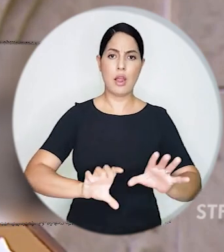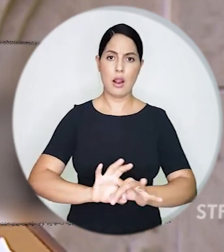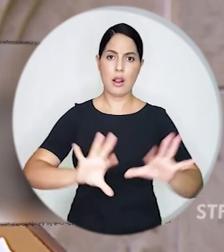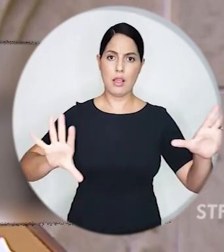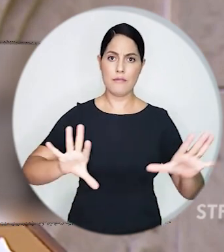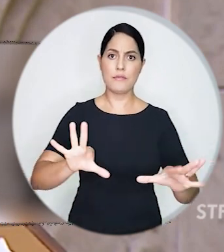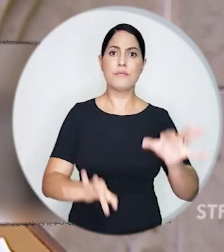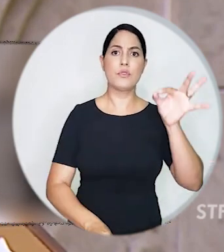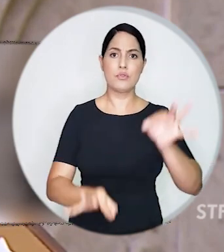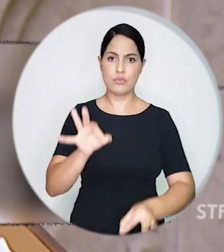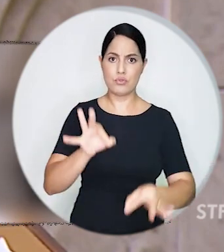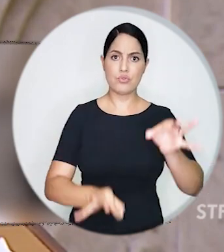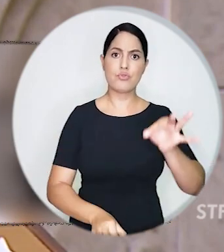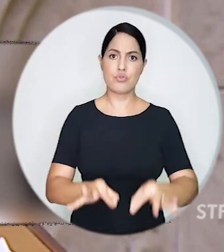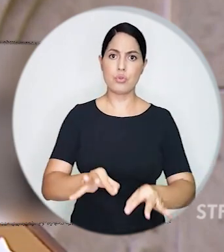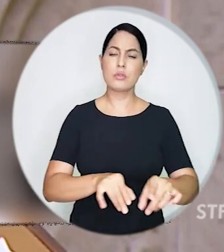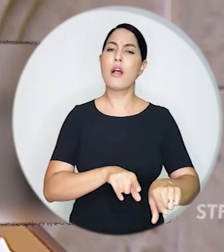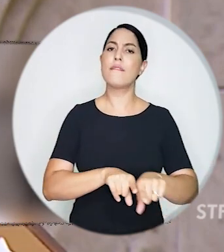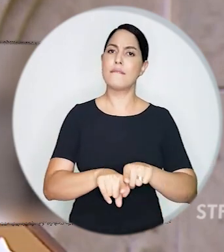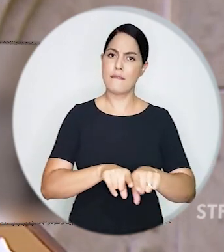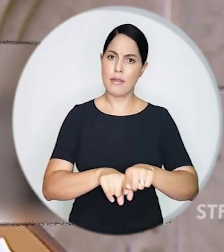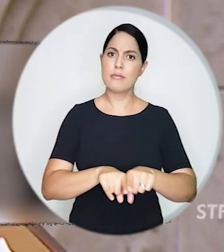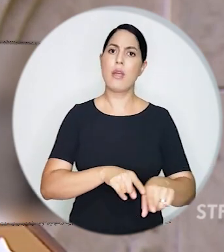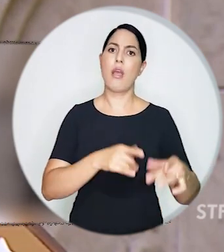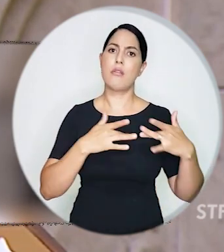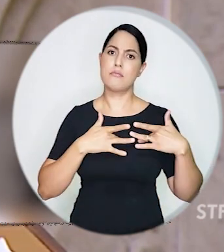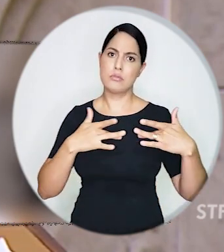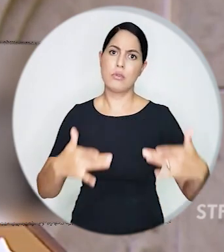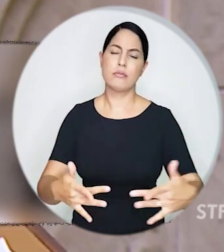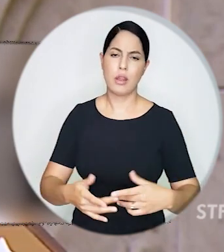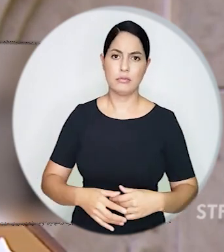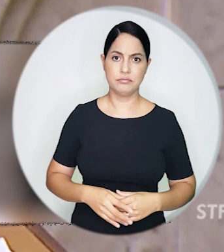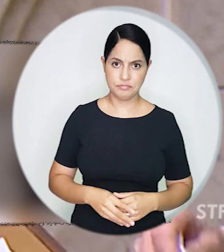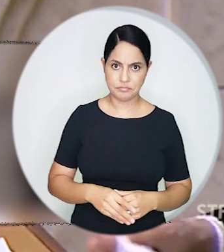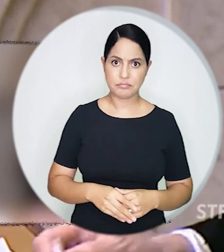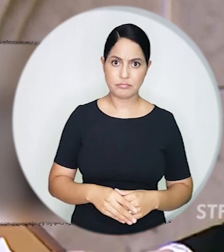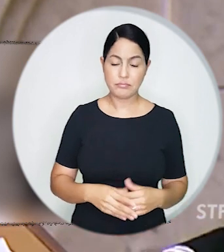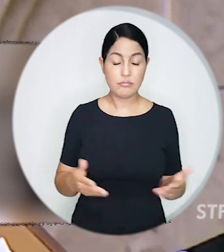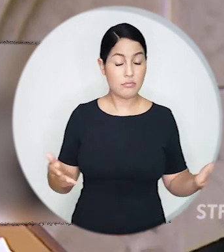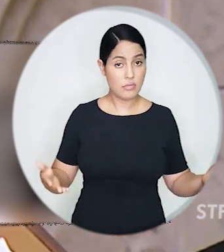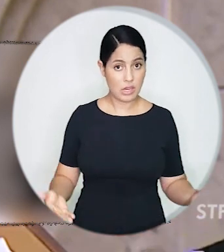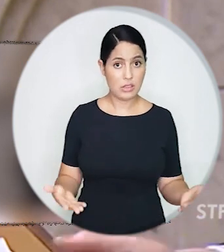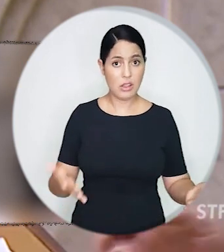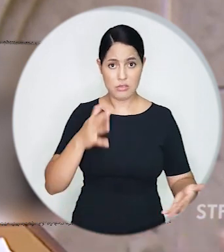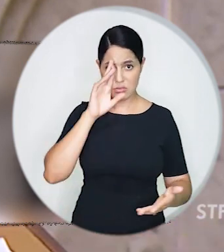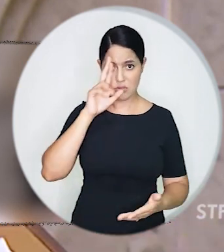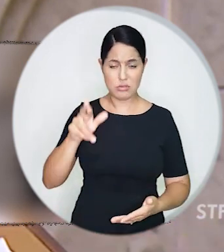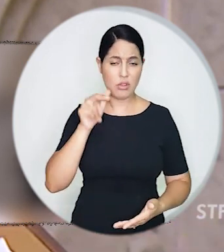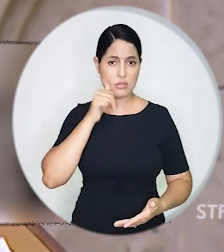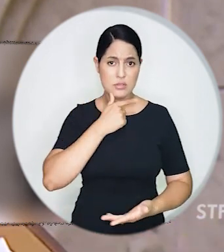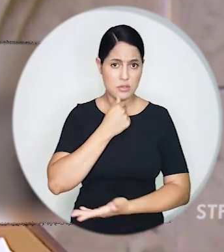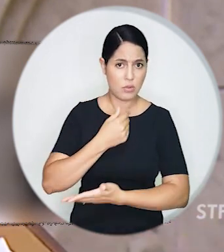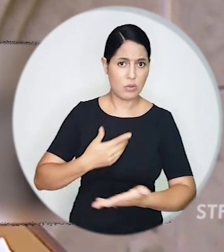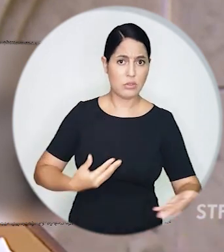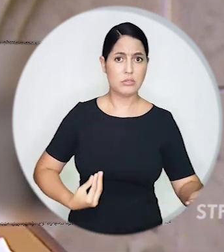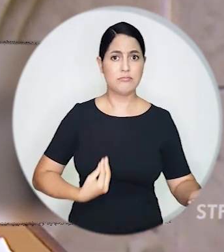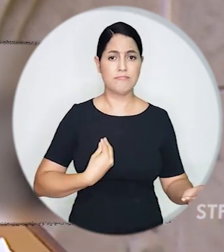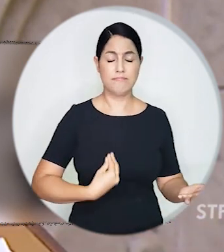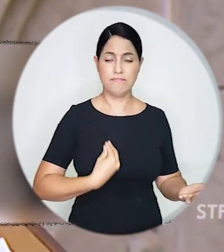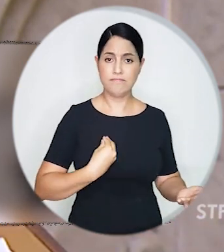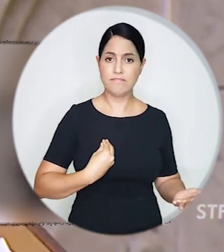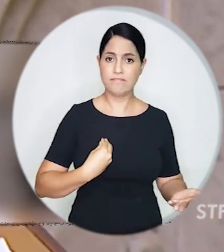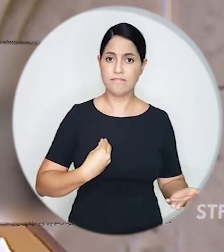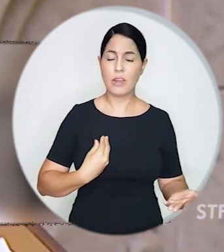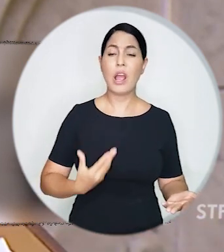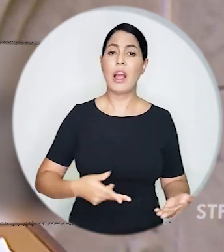livre, justa, fraterna e solidária. Senhoras e senhores, a abertura